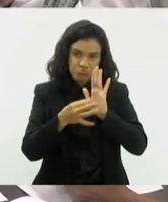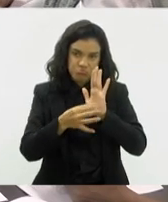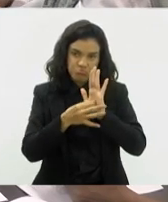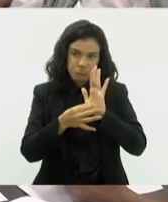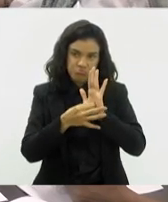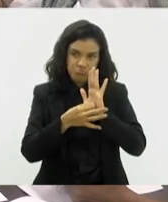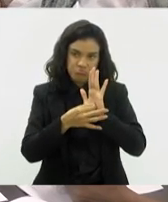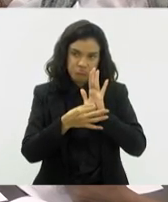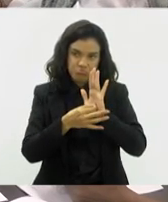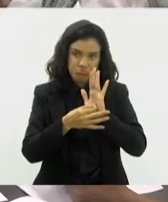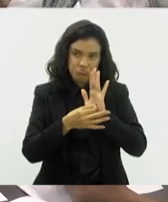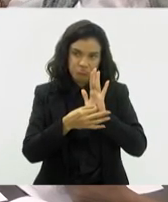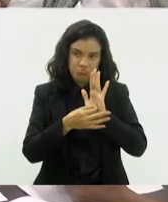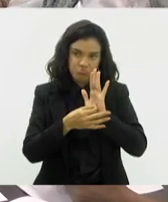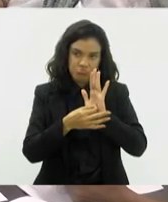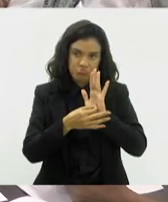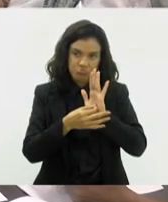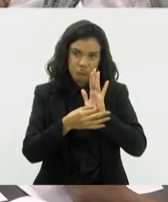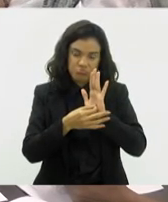do relator.